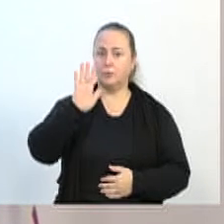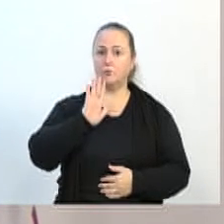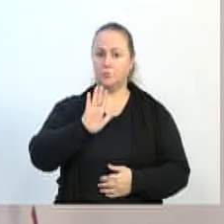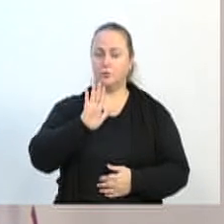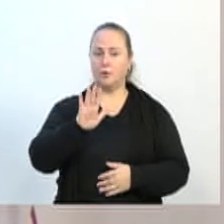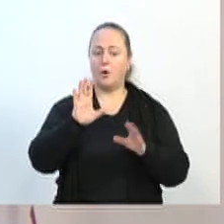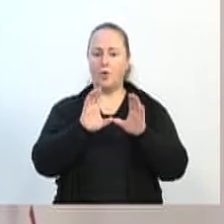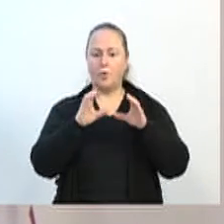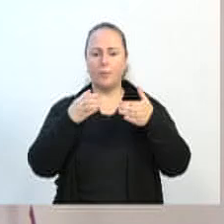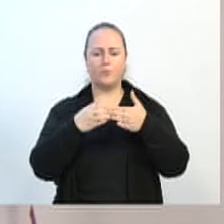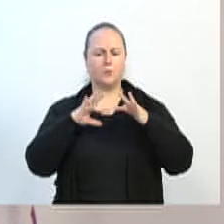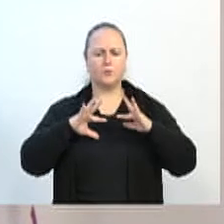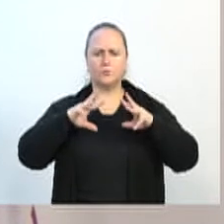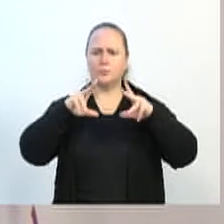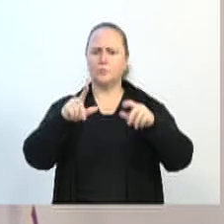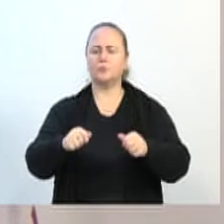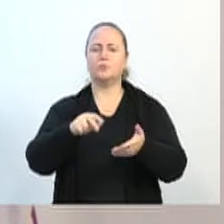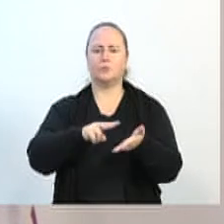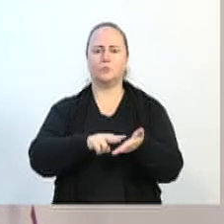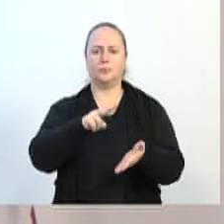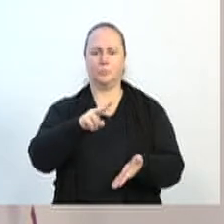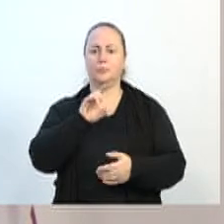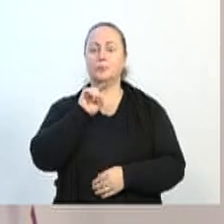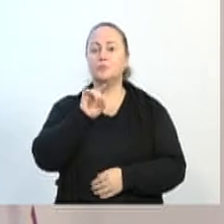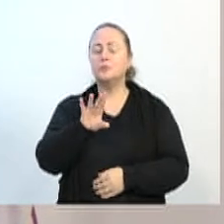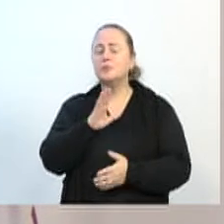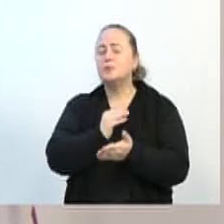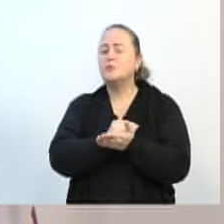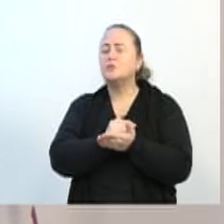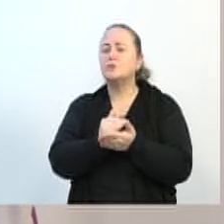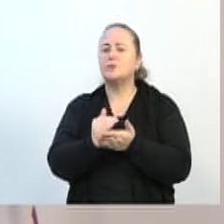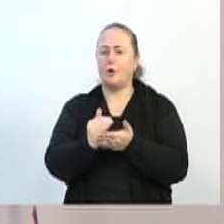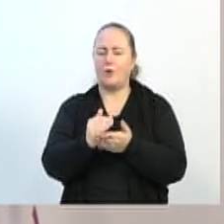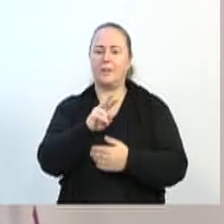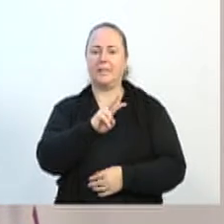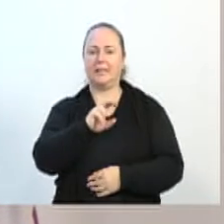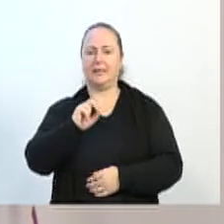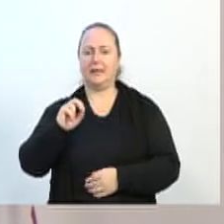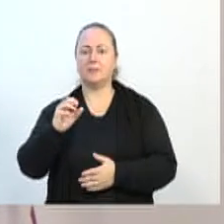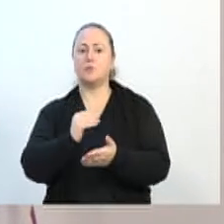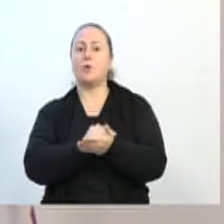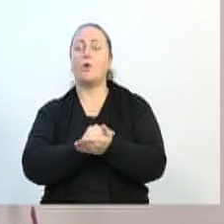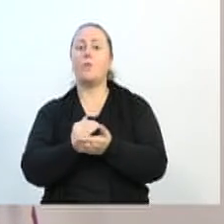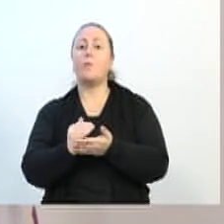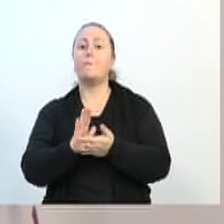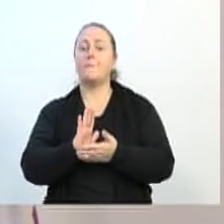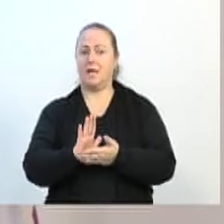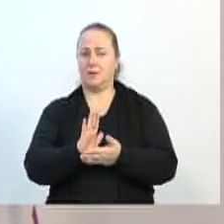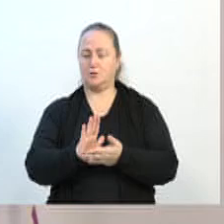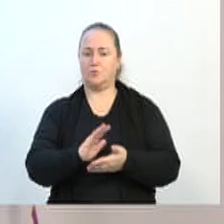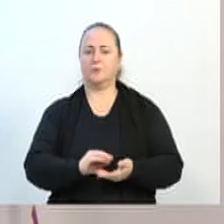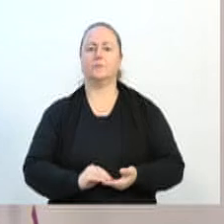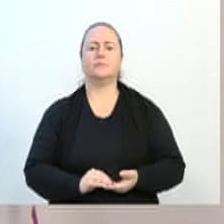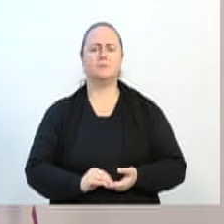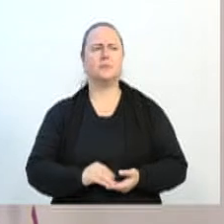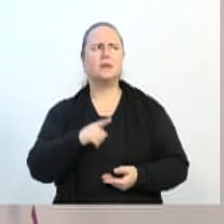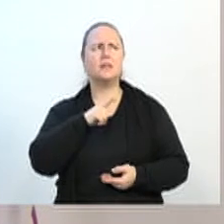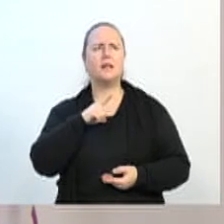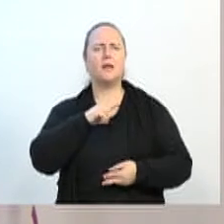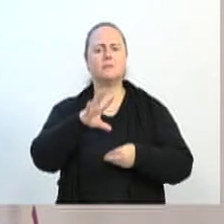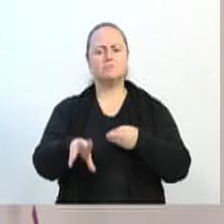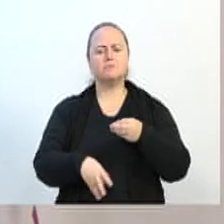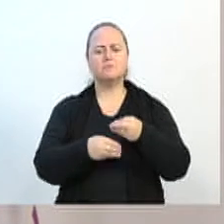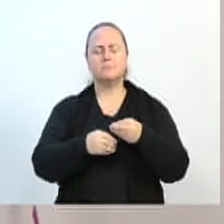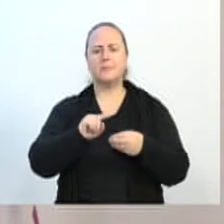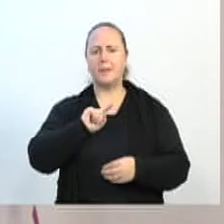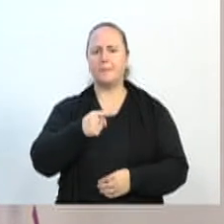serão beneficiados. É só o início. Essas foram as primeiras 500 castrações, mas serão ainda mais 1.500,